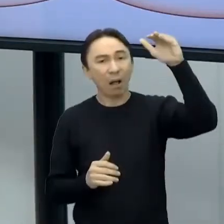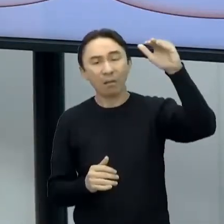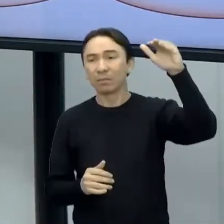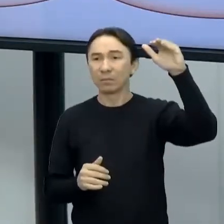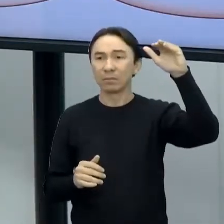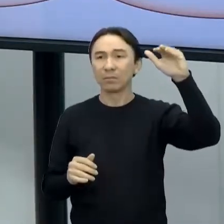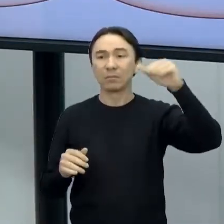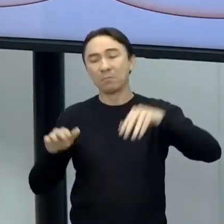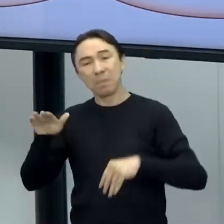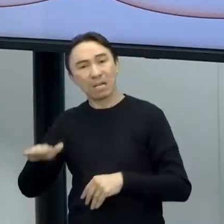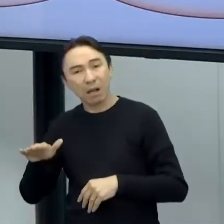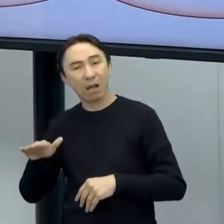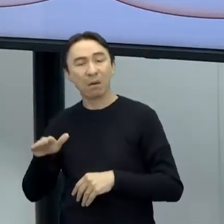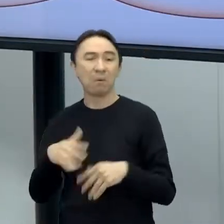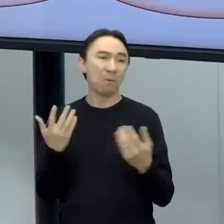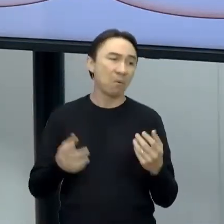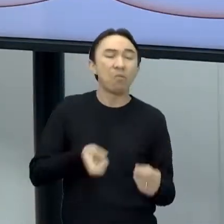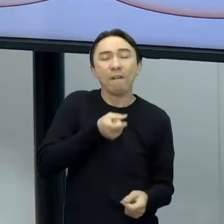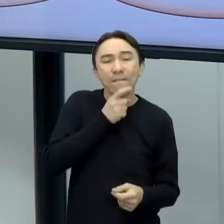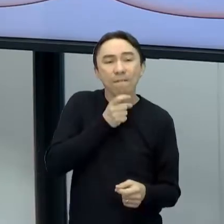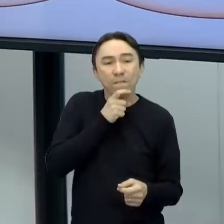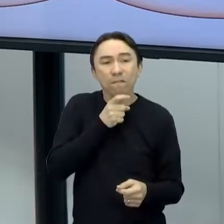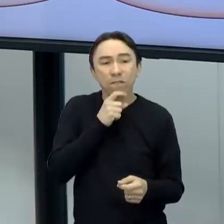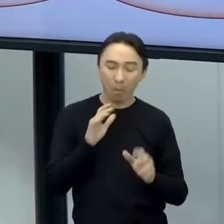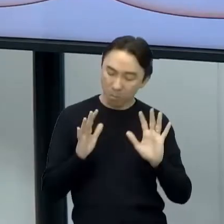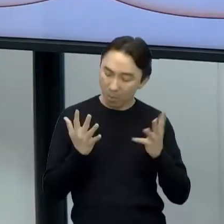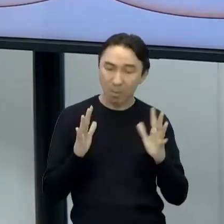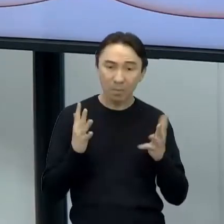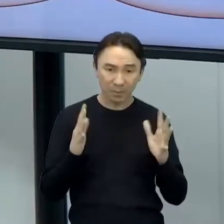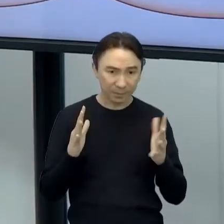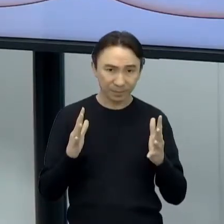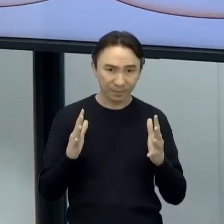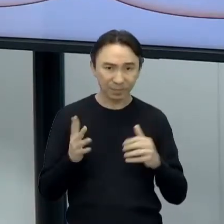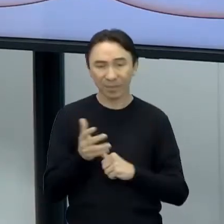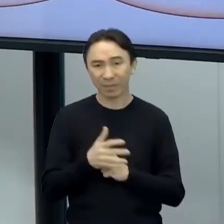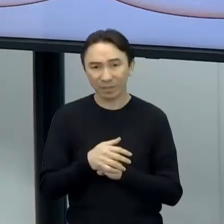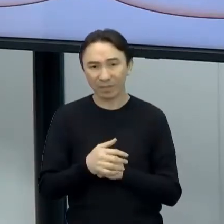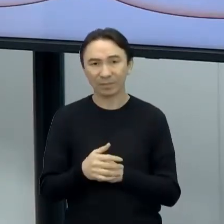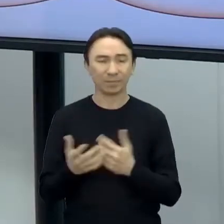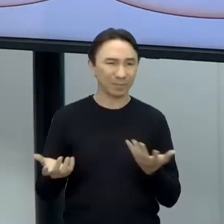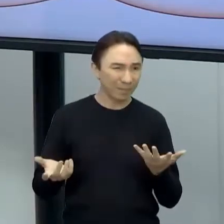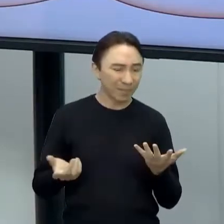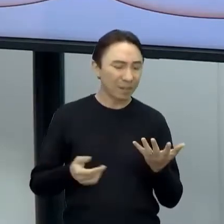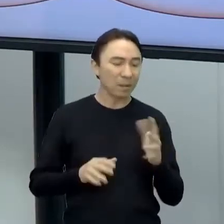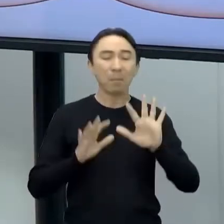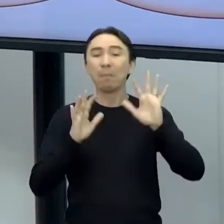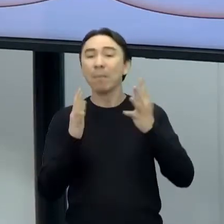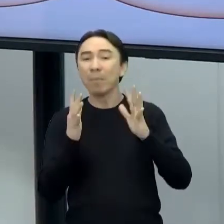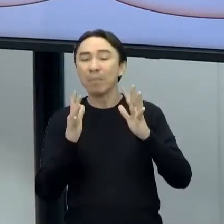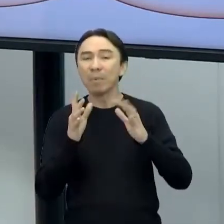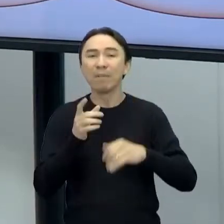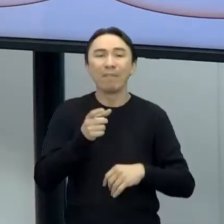nas mãos. Então, para sentir frio nas mãos, eu preciso ser alta, baixa,